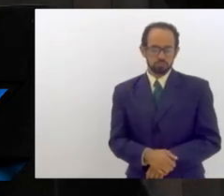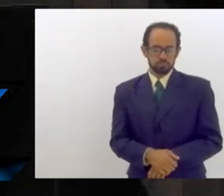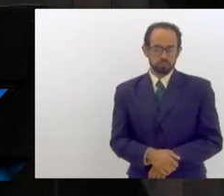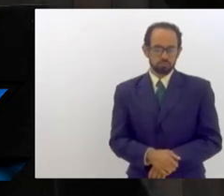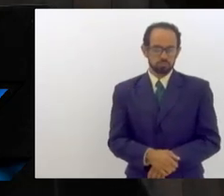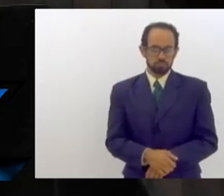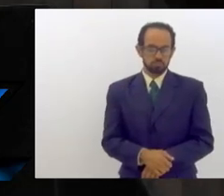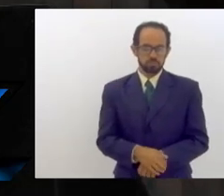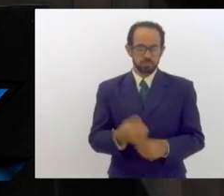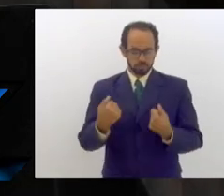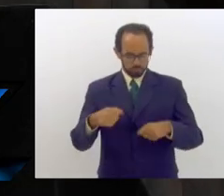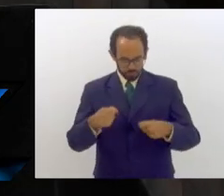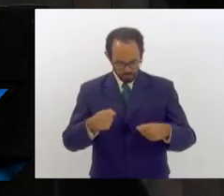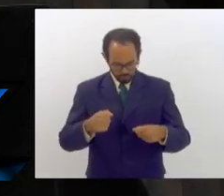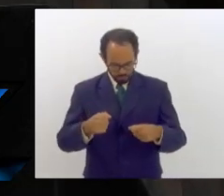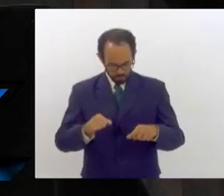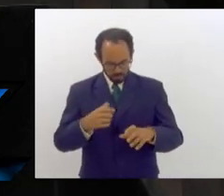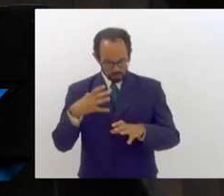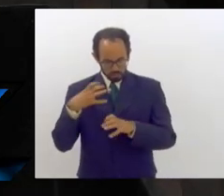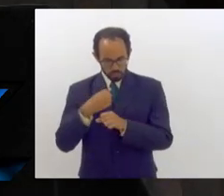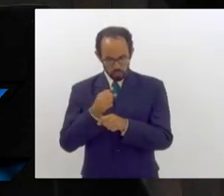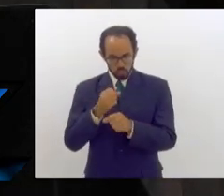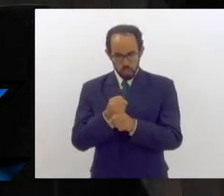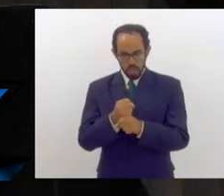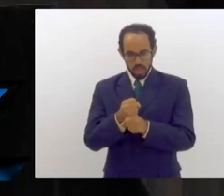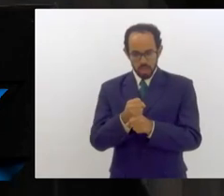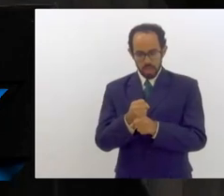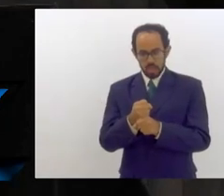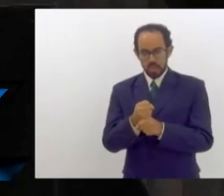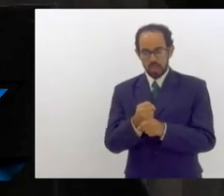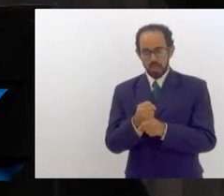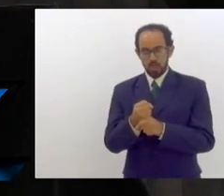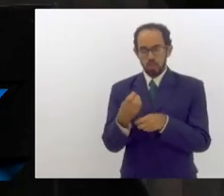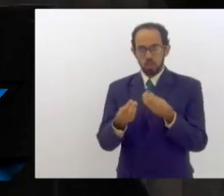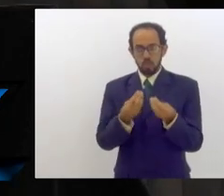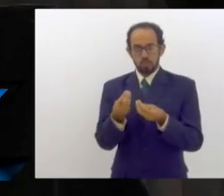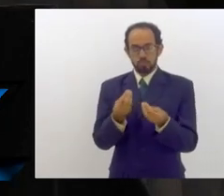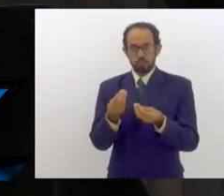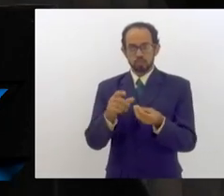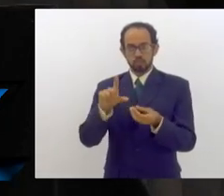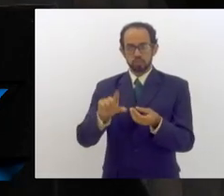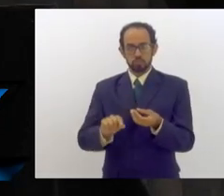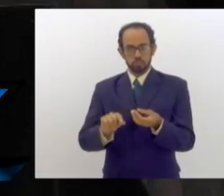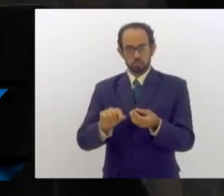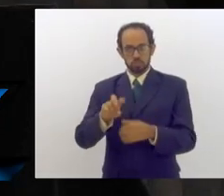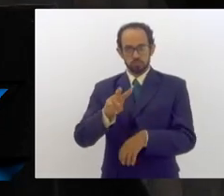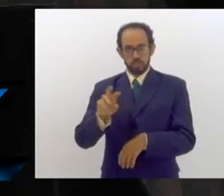a gente tem que medir Quanto isso diminui de vale transporte